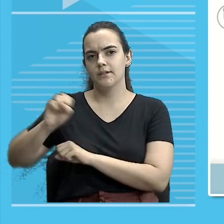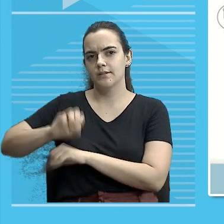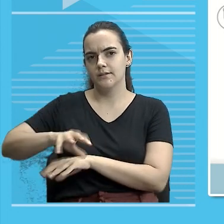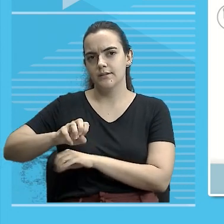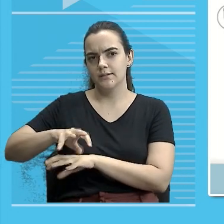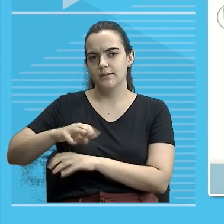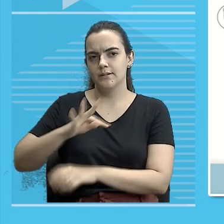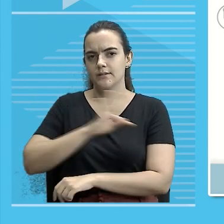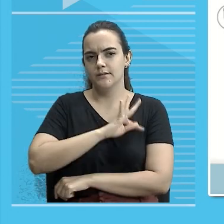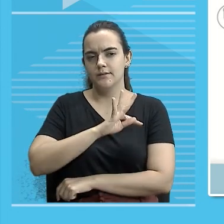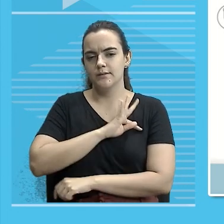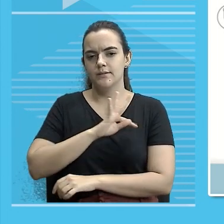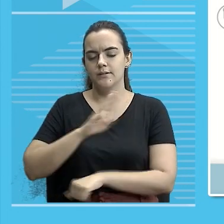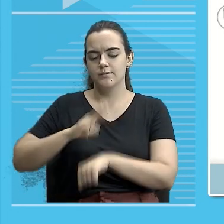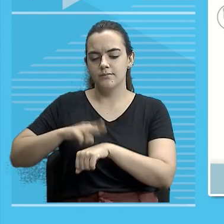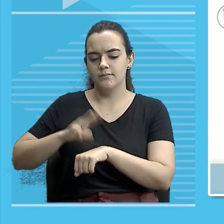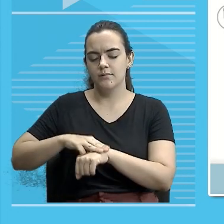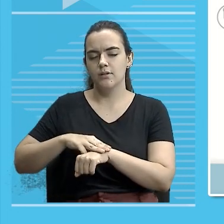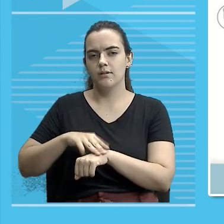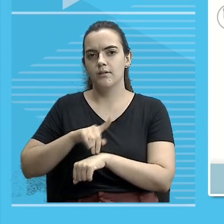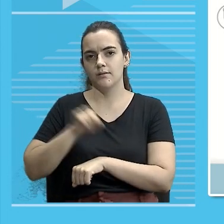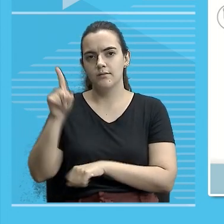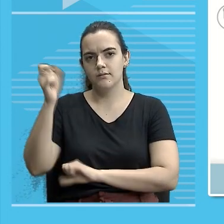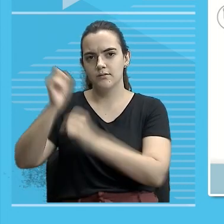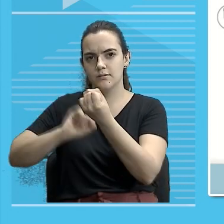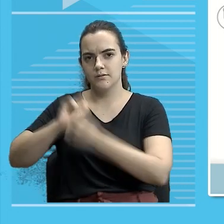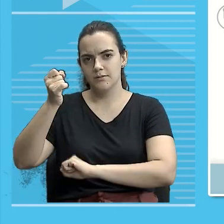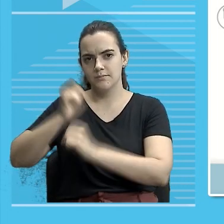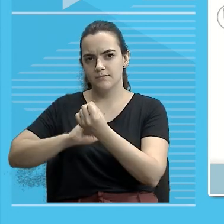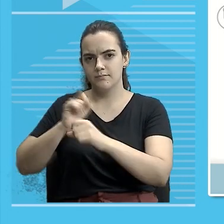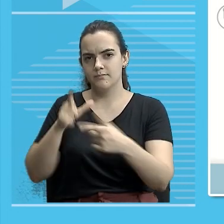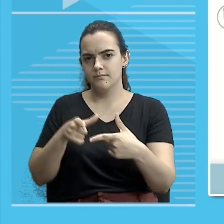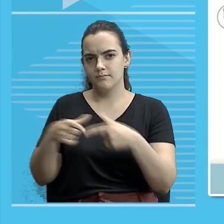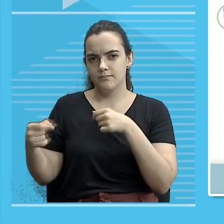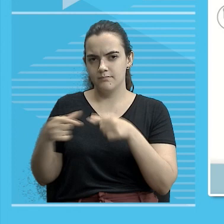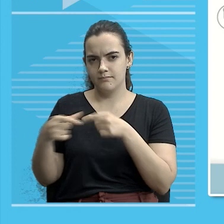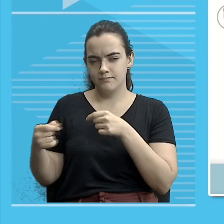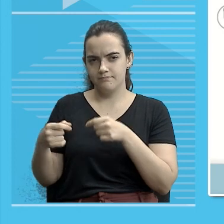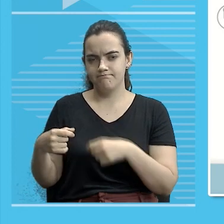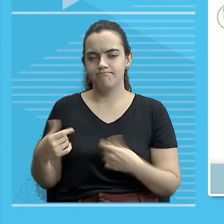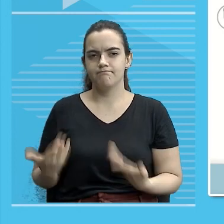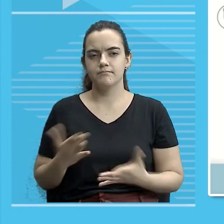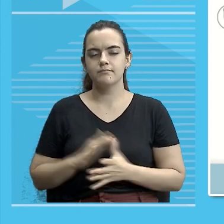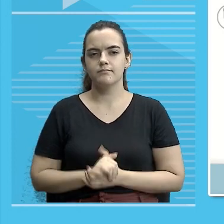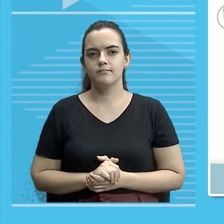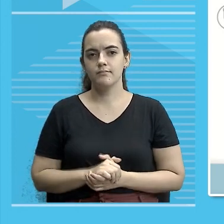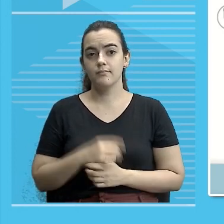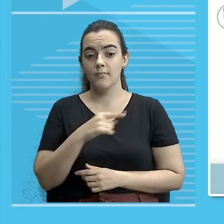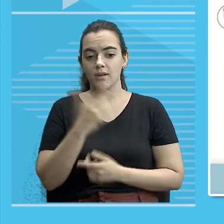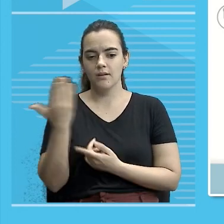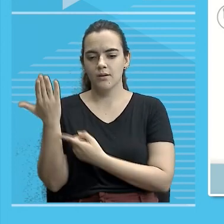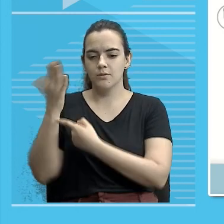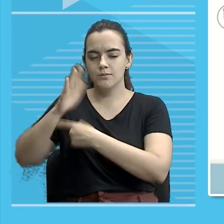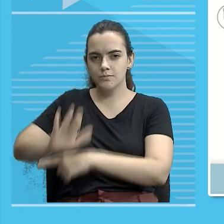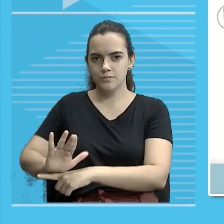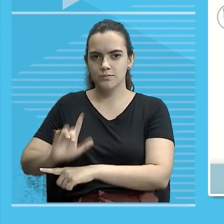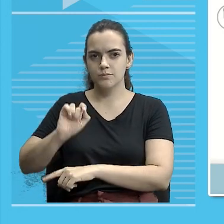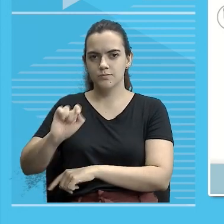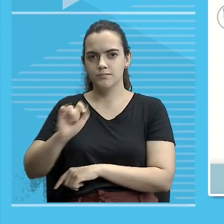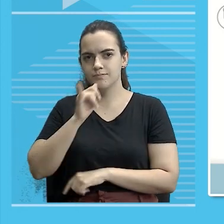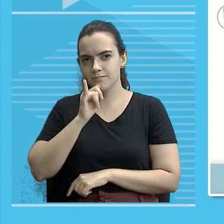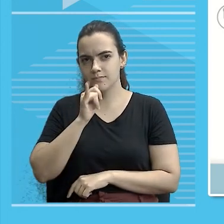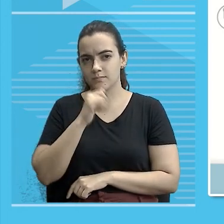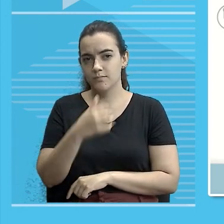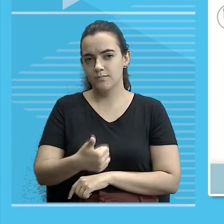japoneses uma de suas uma de suas maiores contribuições são conhecidos com